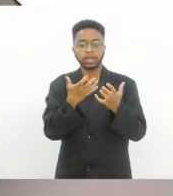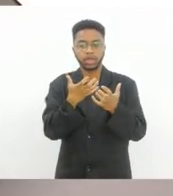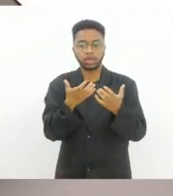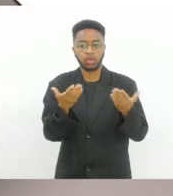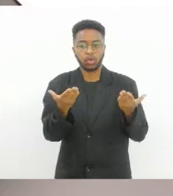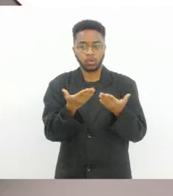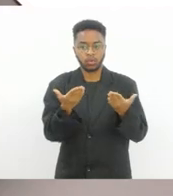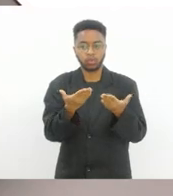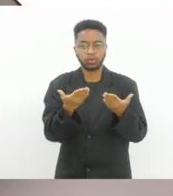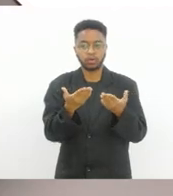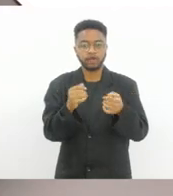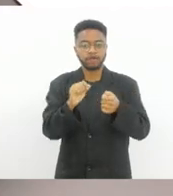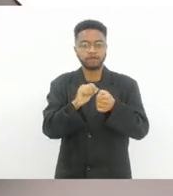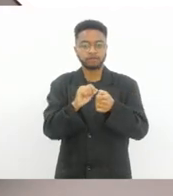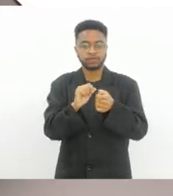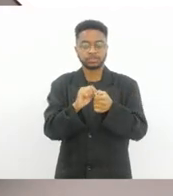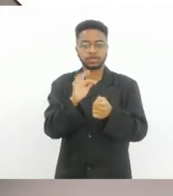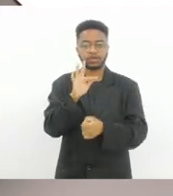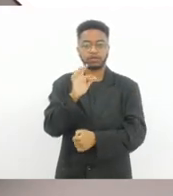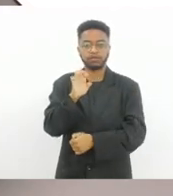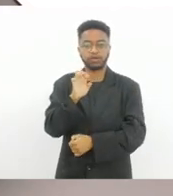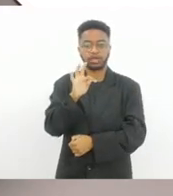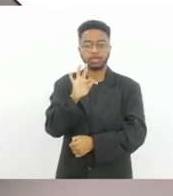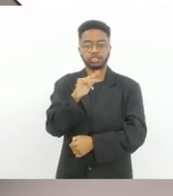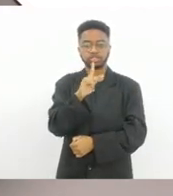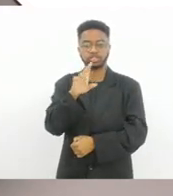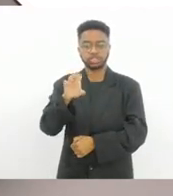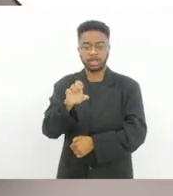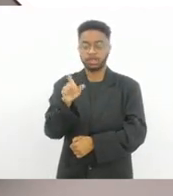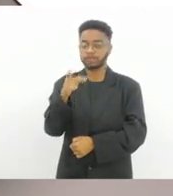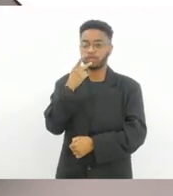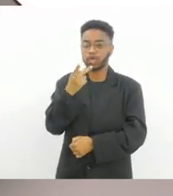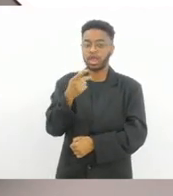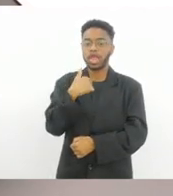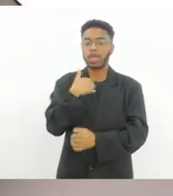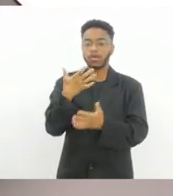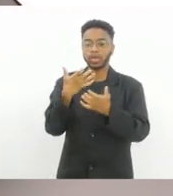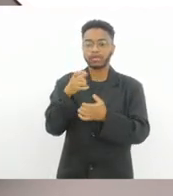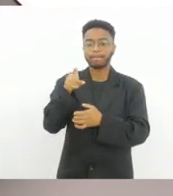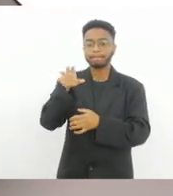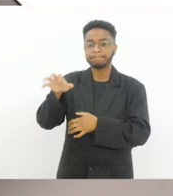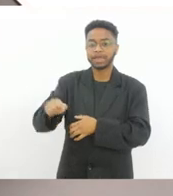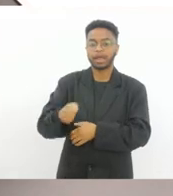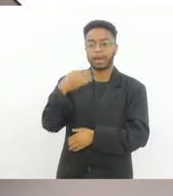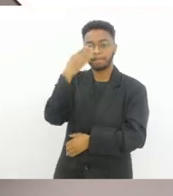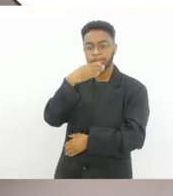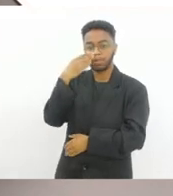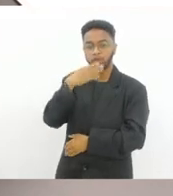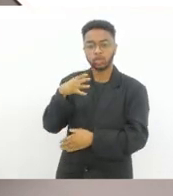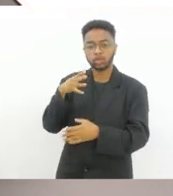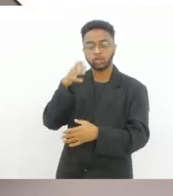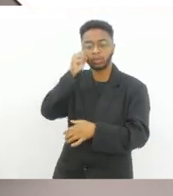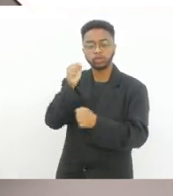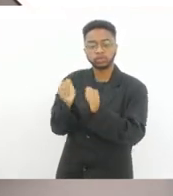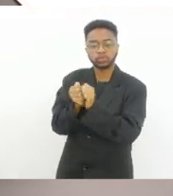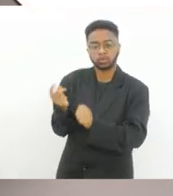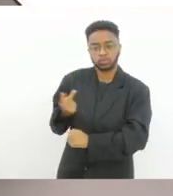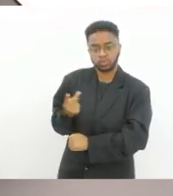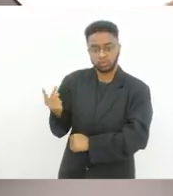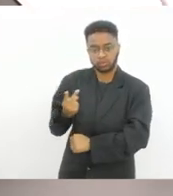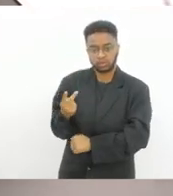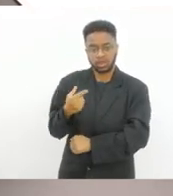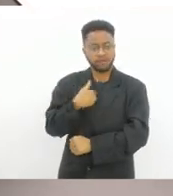um fetiche. Falar assim, eu falei, qual foi? Eu queria que você pegasse uma puta lá na rua para dormir com a gente. Eu falei assim, vem cá,